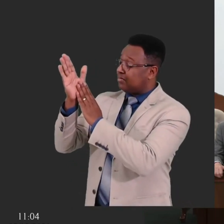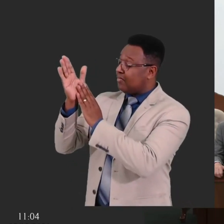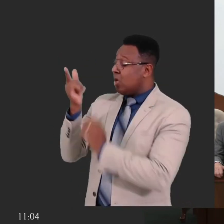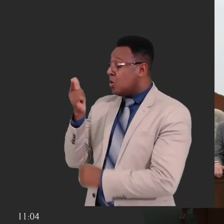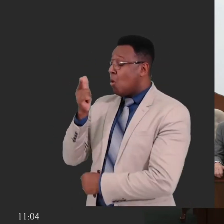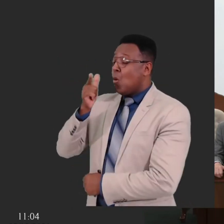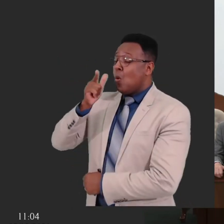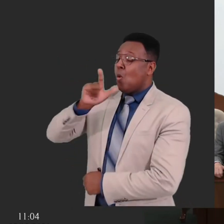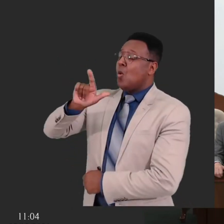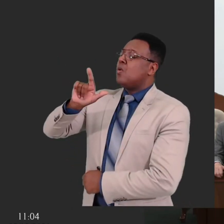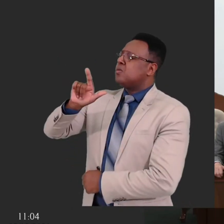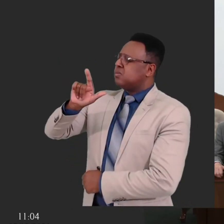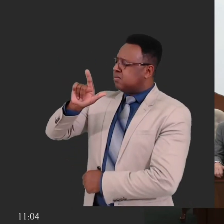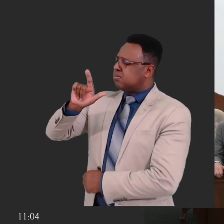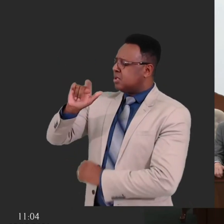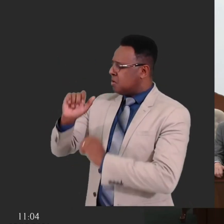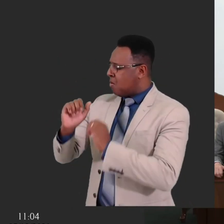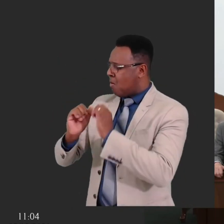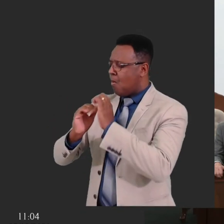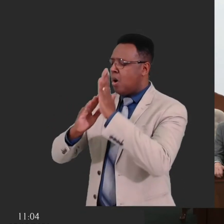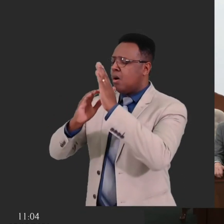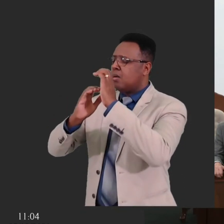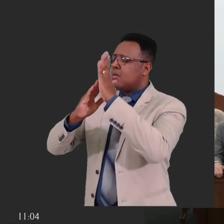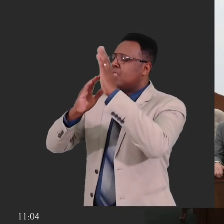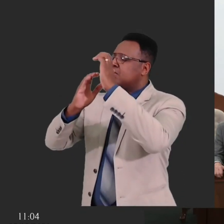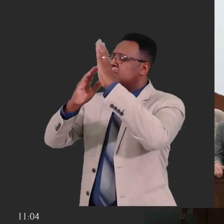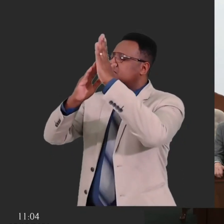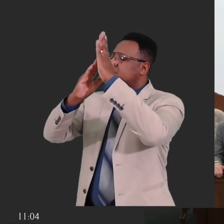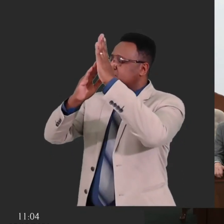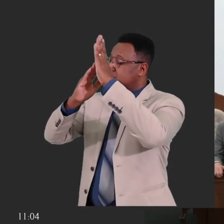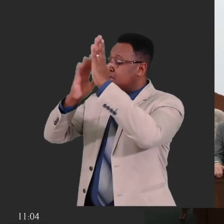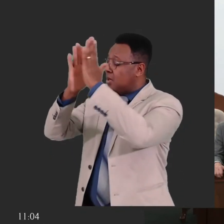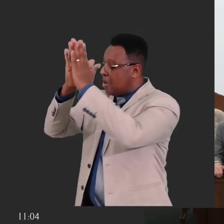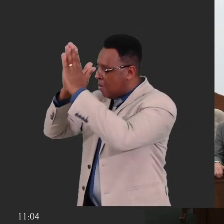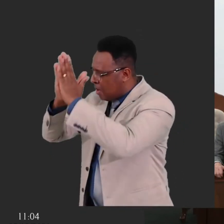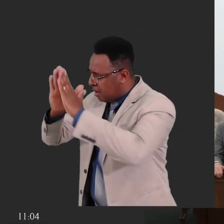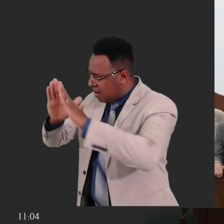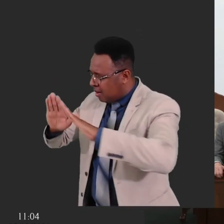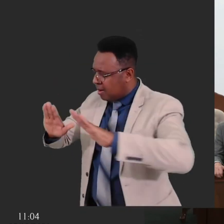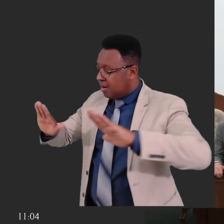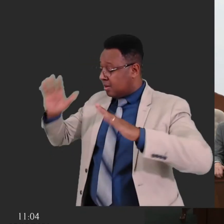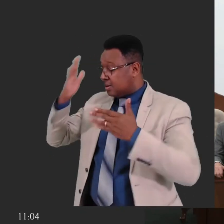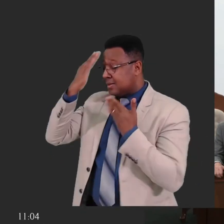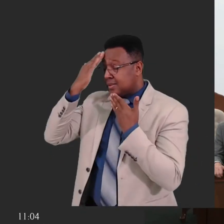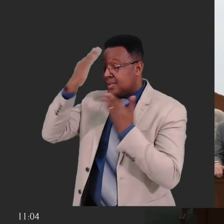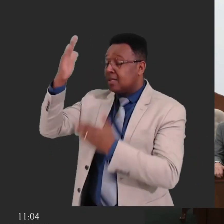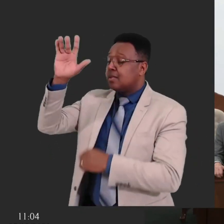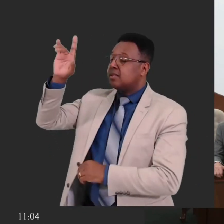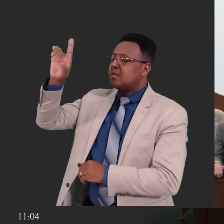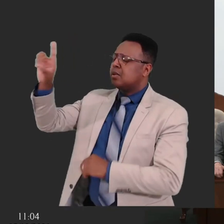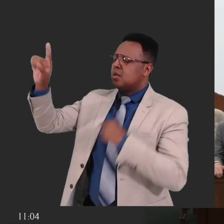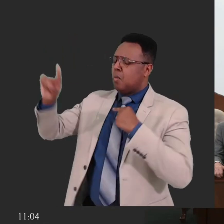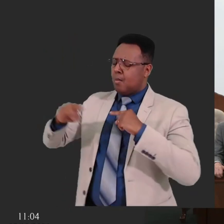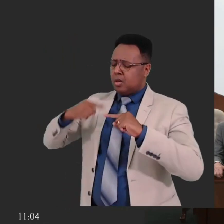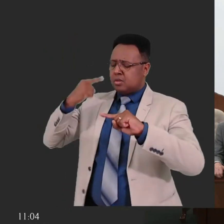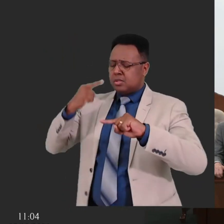adoração. Aleluia. Agradecemos pelo hino que cantamos, uma boa comunhão, Senhor. Tu